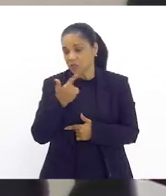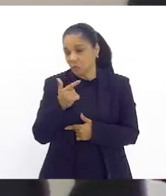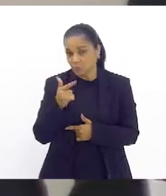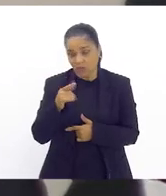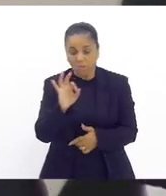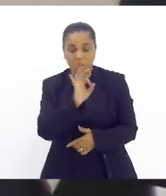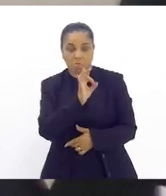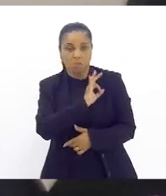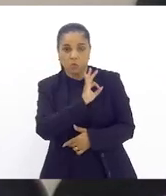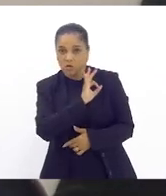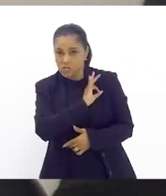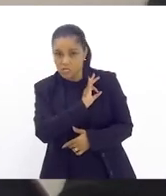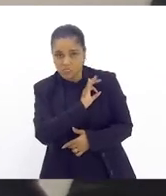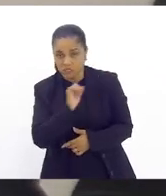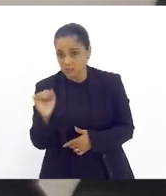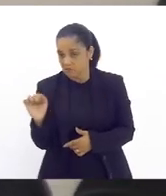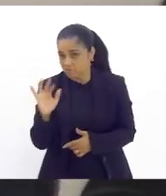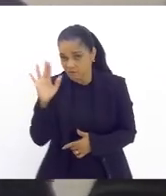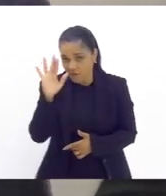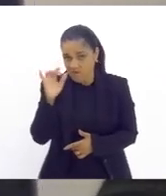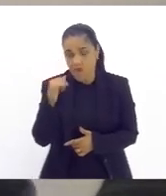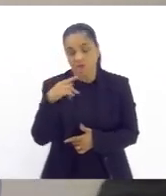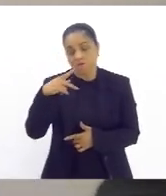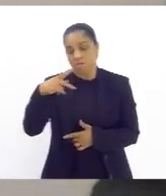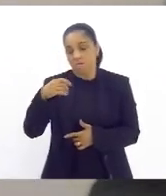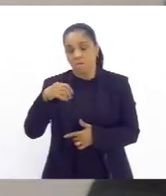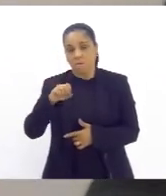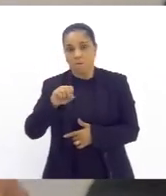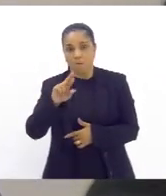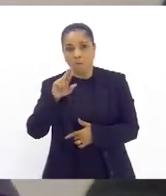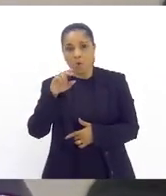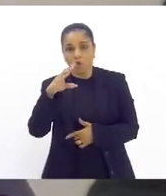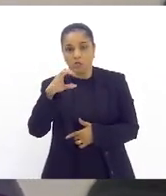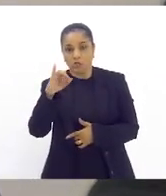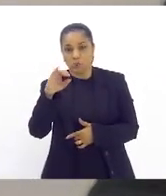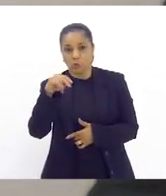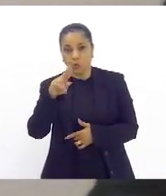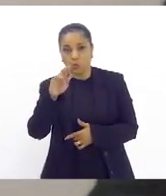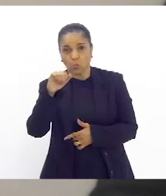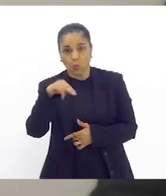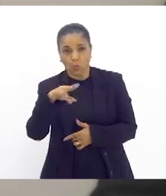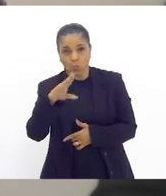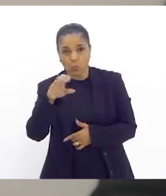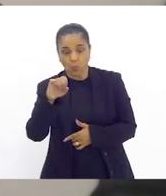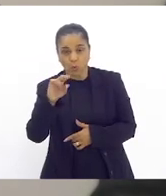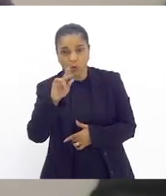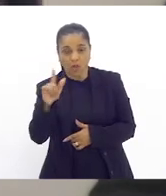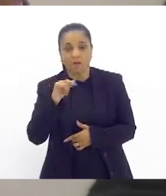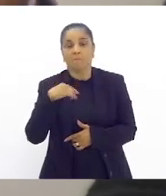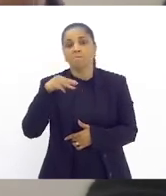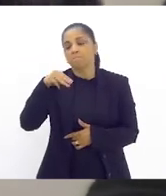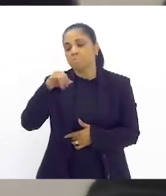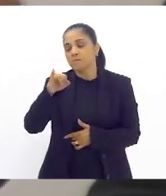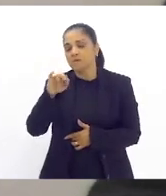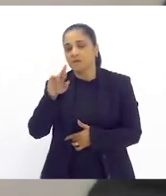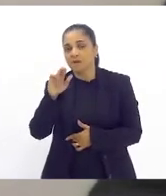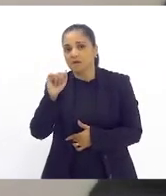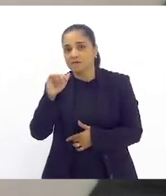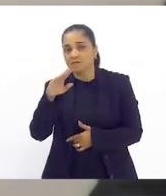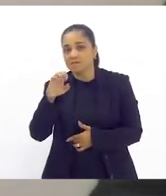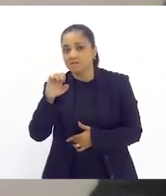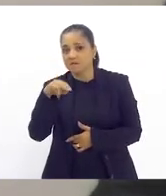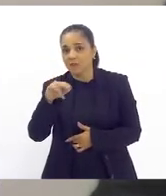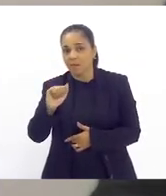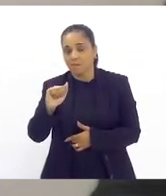atividade não tem favela em Porciúncula muito menos tem favela em Laje do Muriaé Miracema e Santo Antônio de Pádua